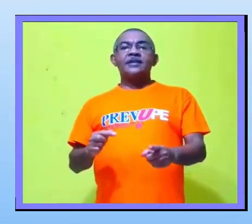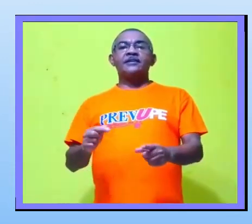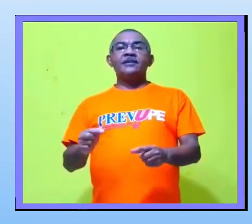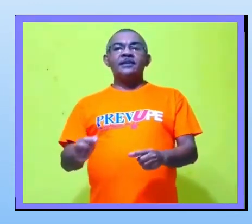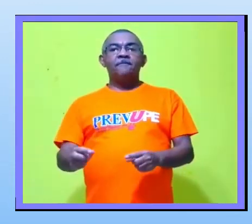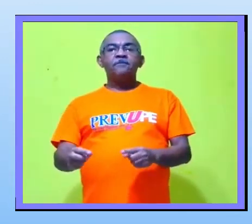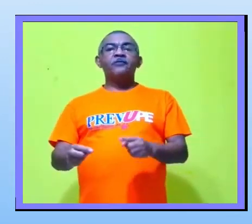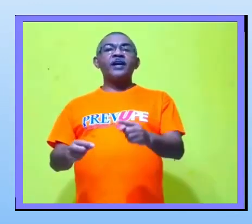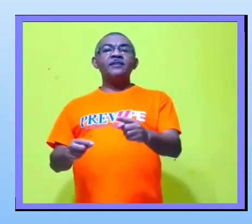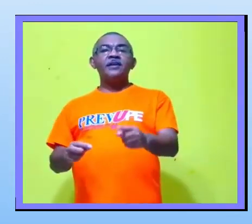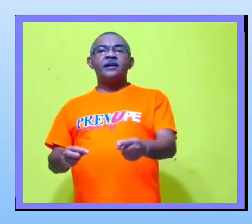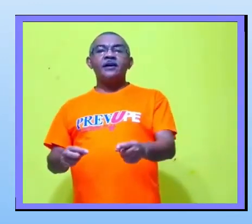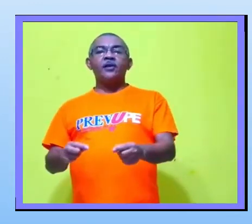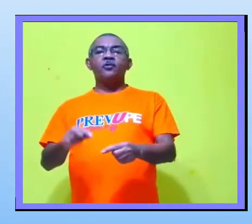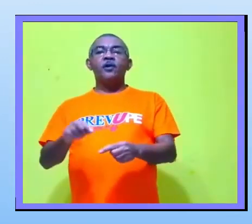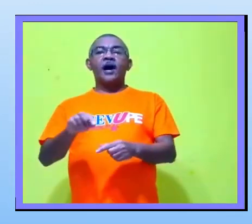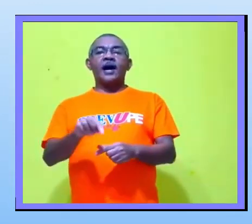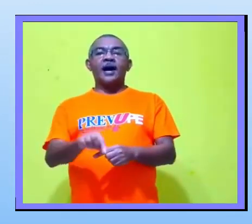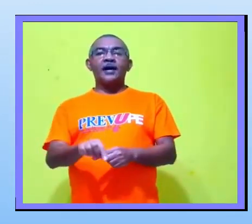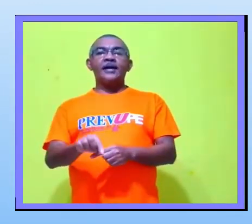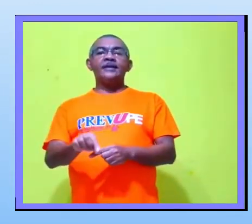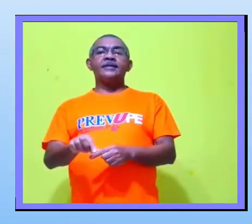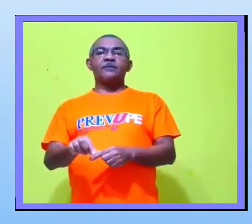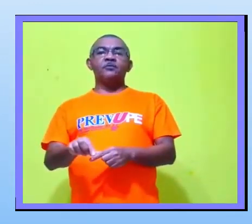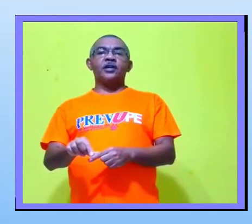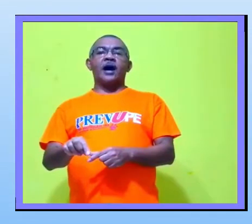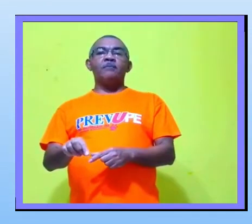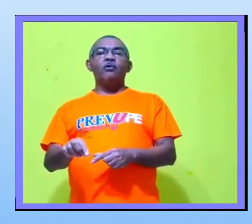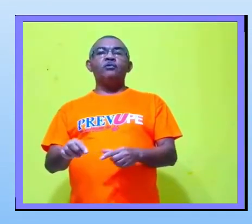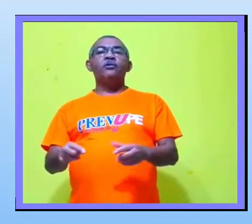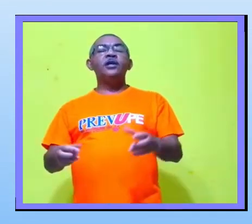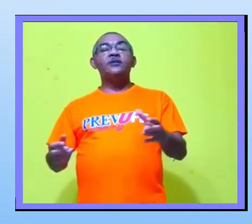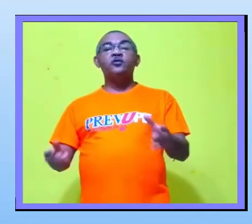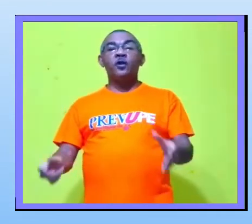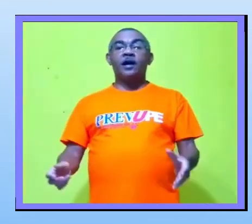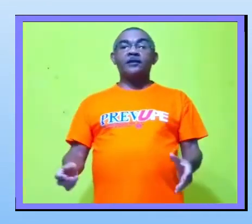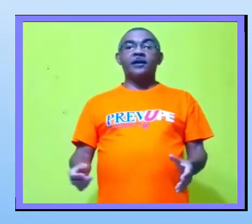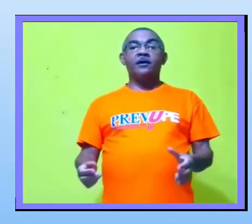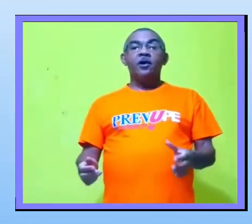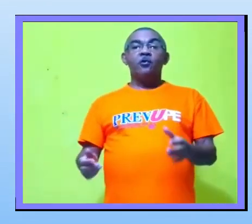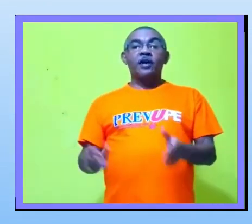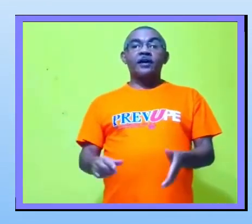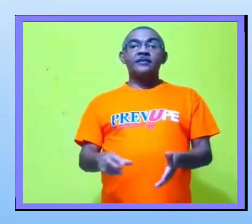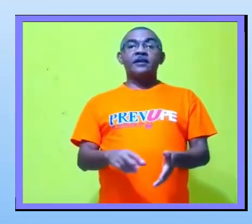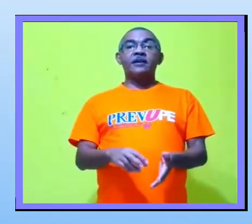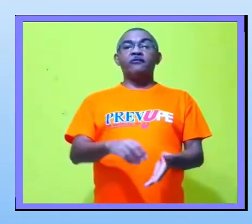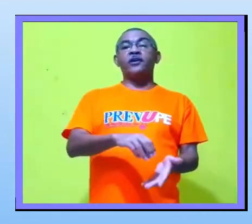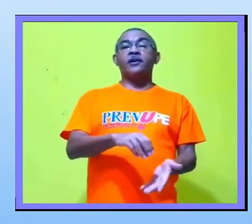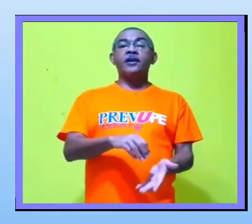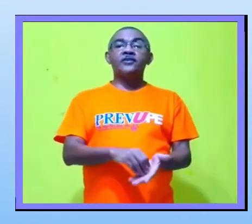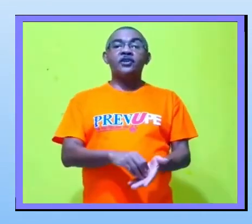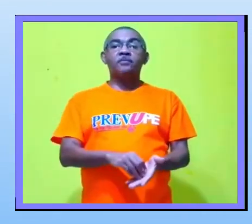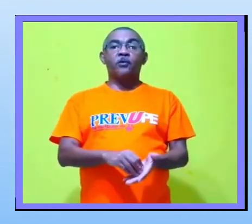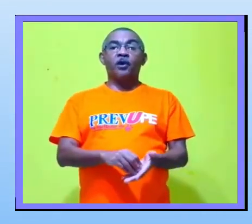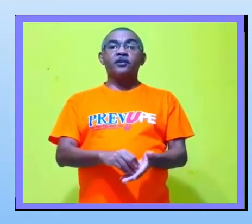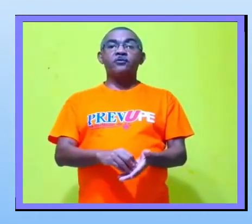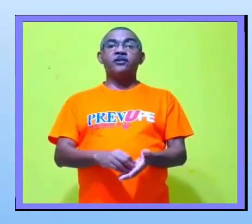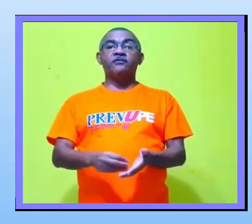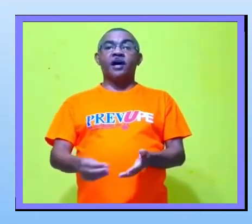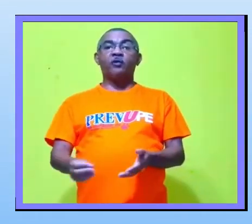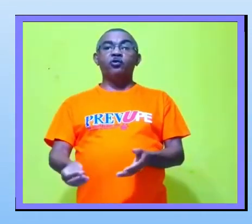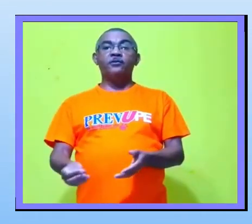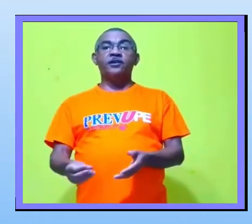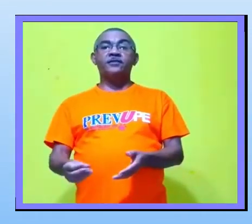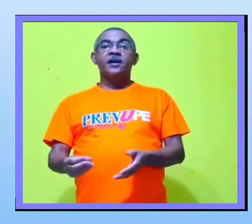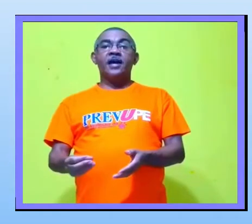cada setinha vai indicando esse átomo de carbono e a sua cadeia, o que é que ele significa, e a gente pode